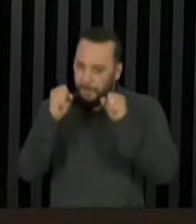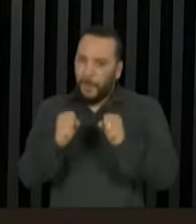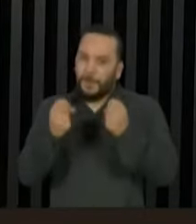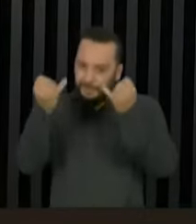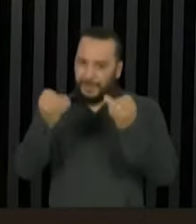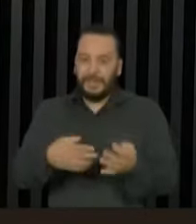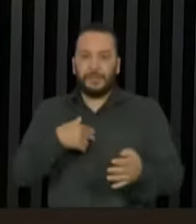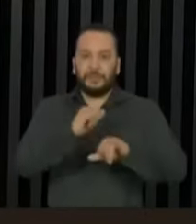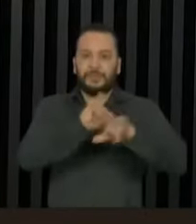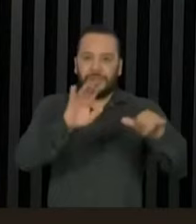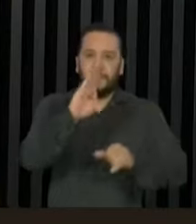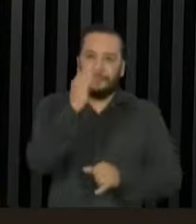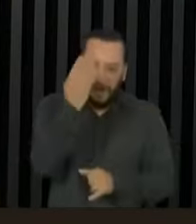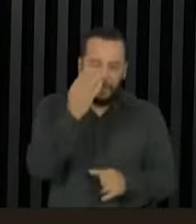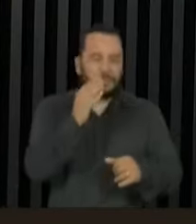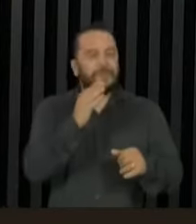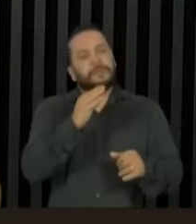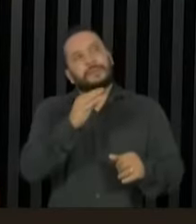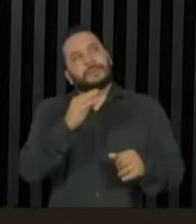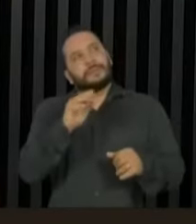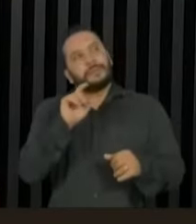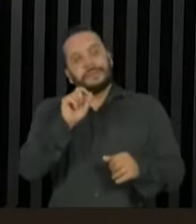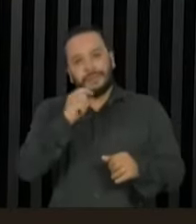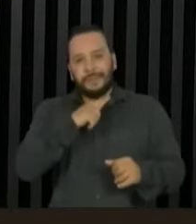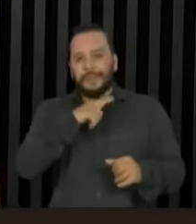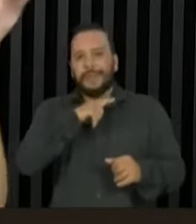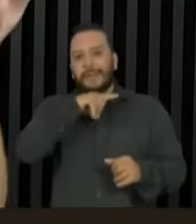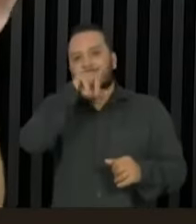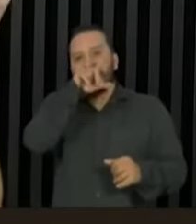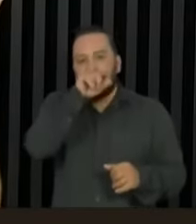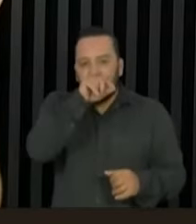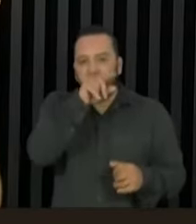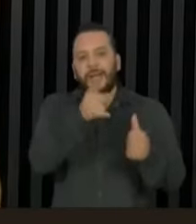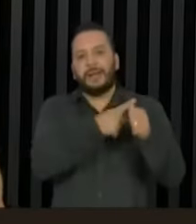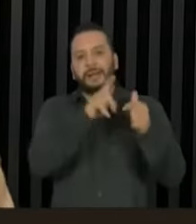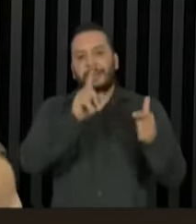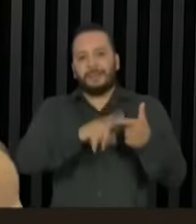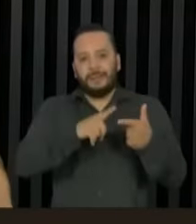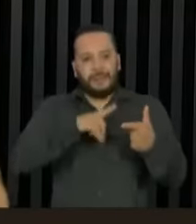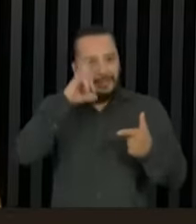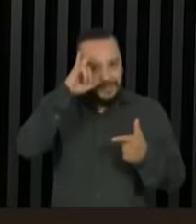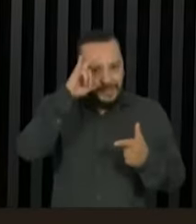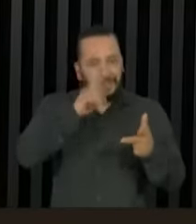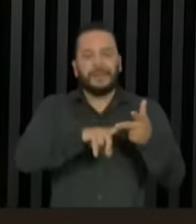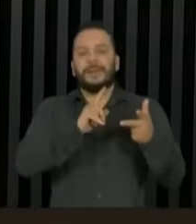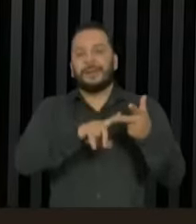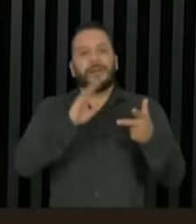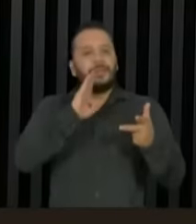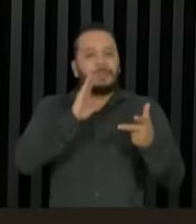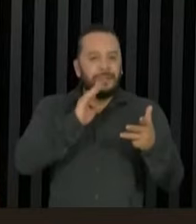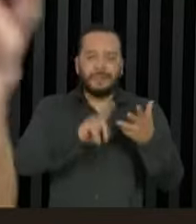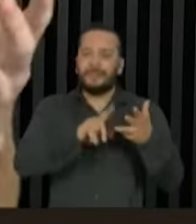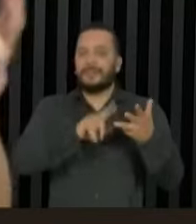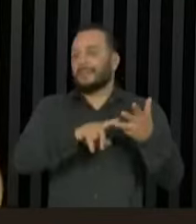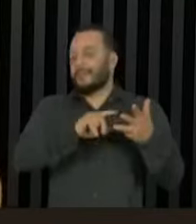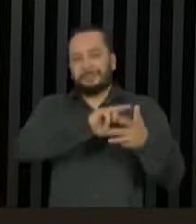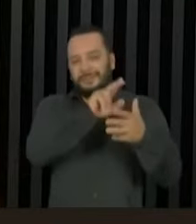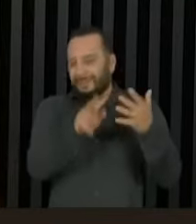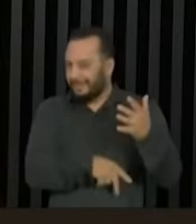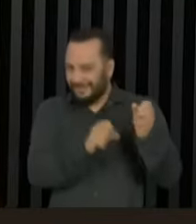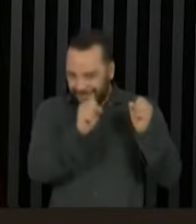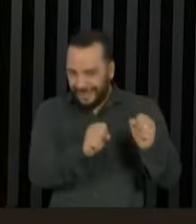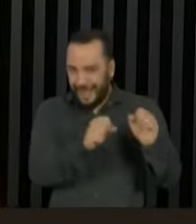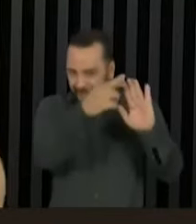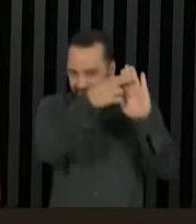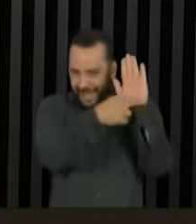fake News em instagram ou Facebook ou Twitter porque são redes públicas Onde você coloca algo e você está a